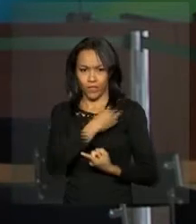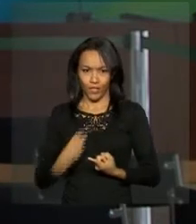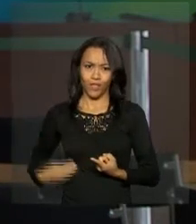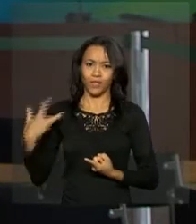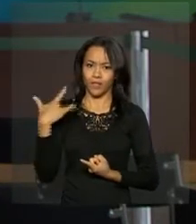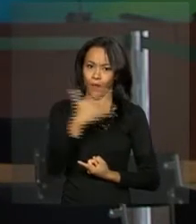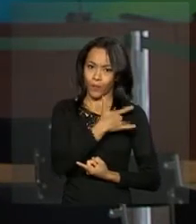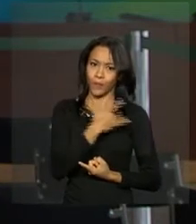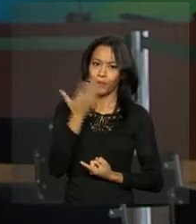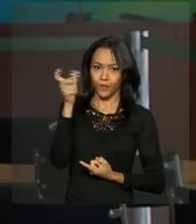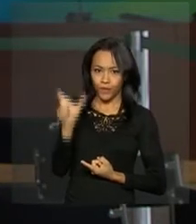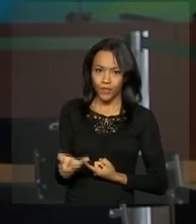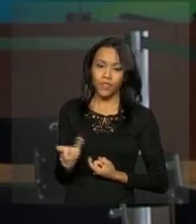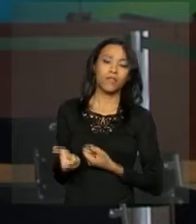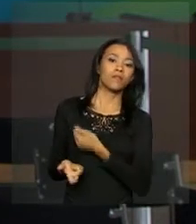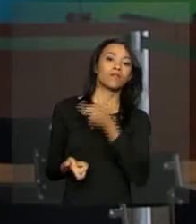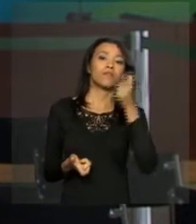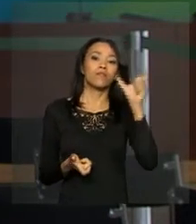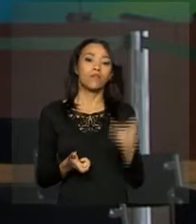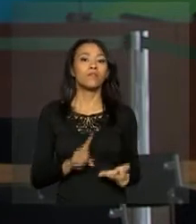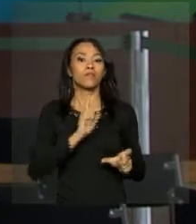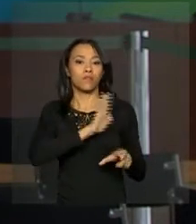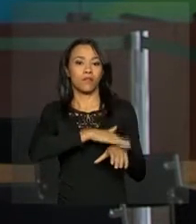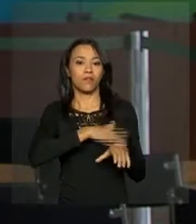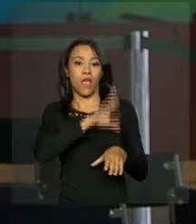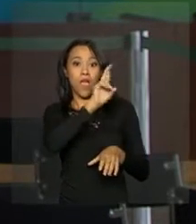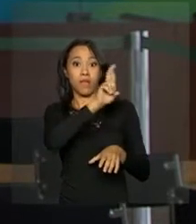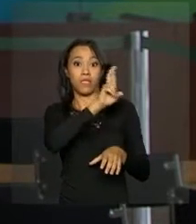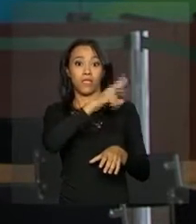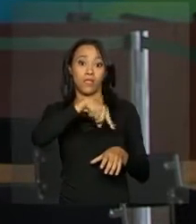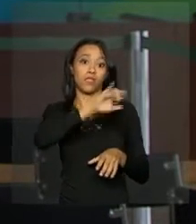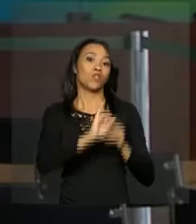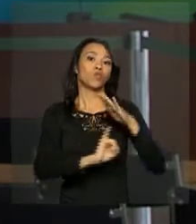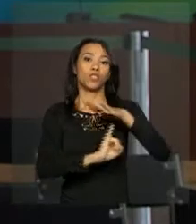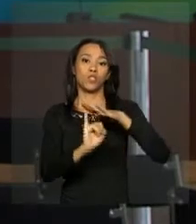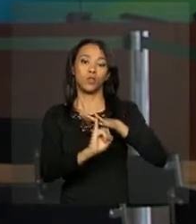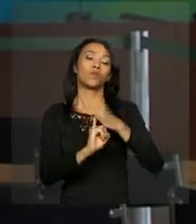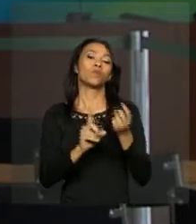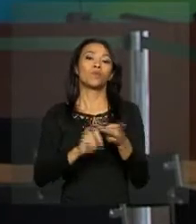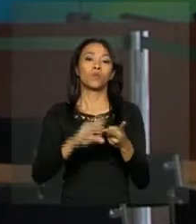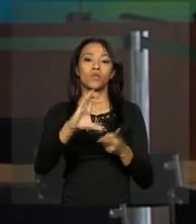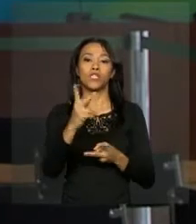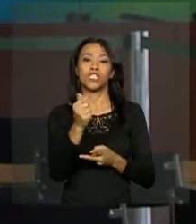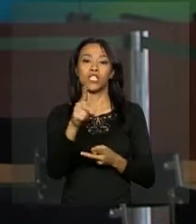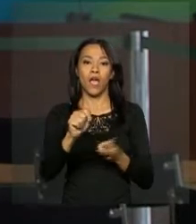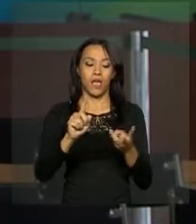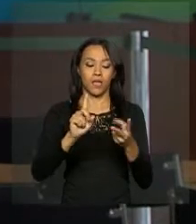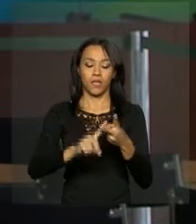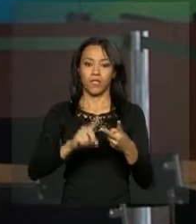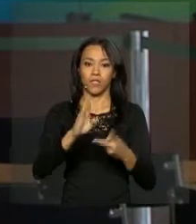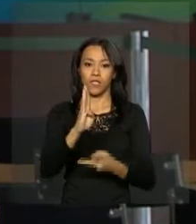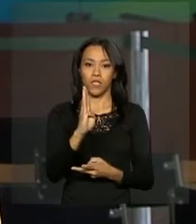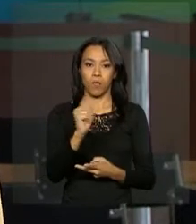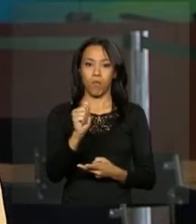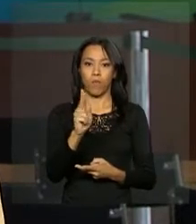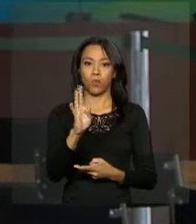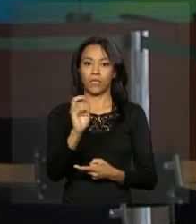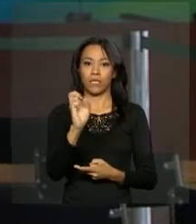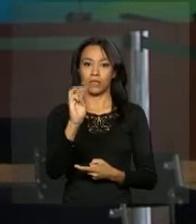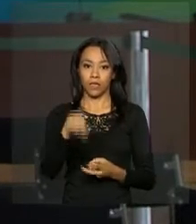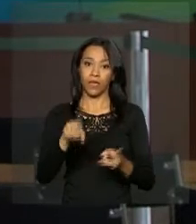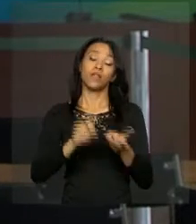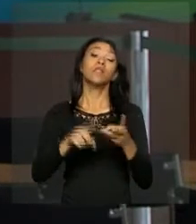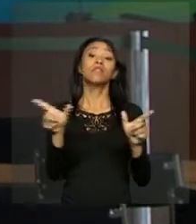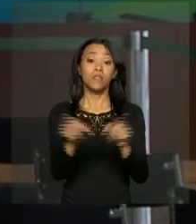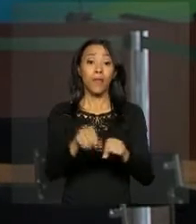marcelo castro participam representantes do instituto evandro chagas butantã biomanguinhos e também representantes da anvisa